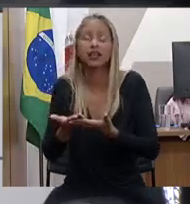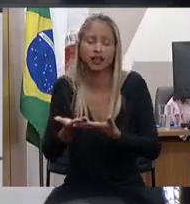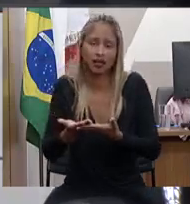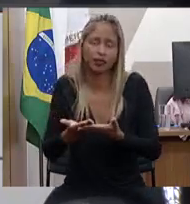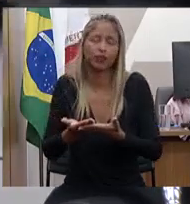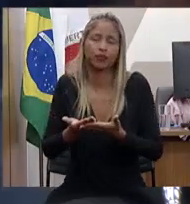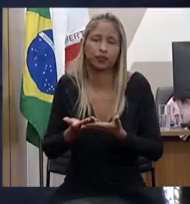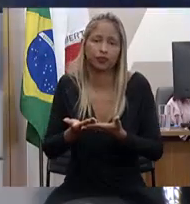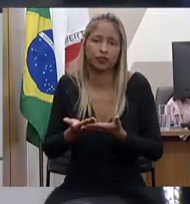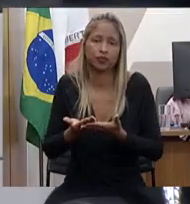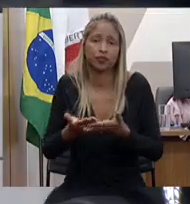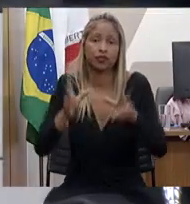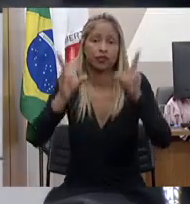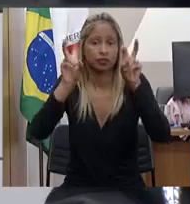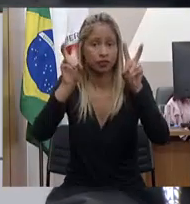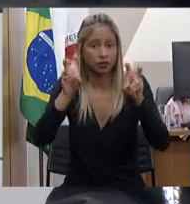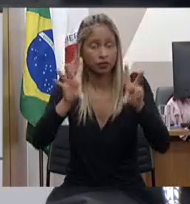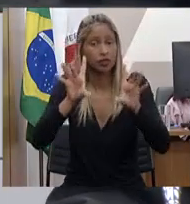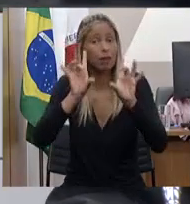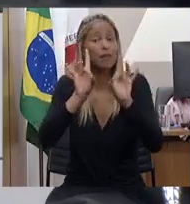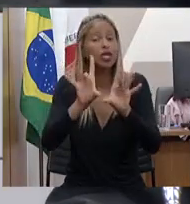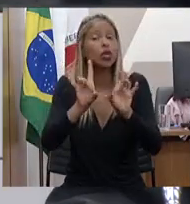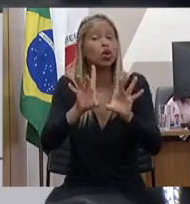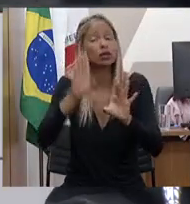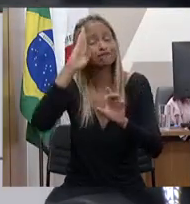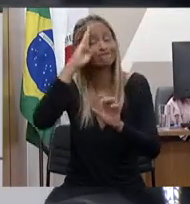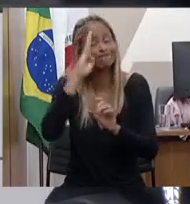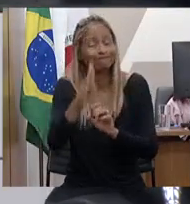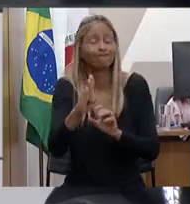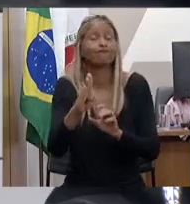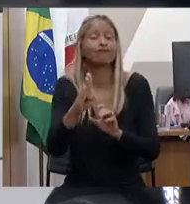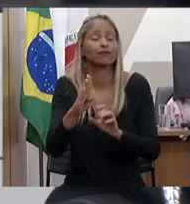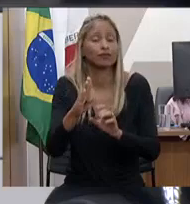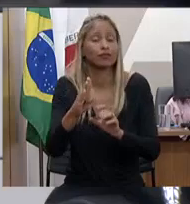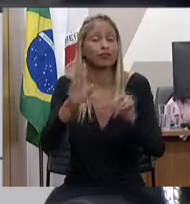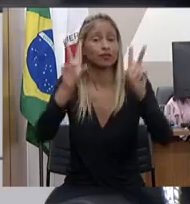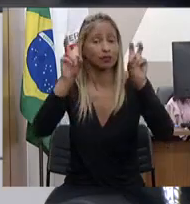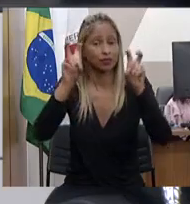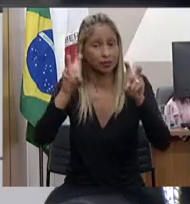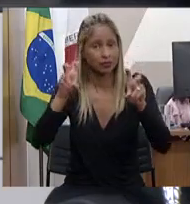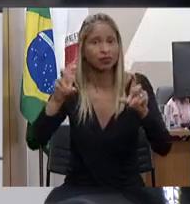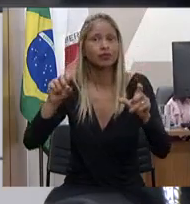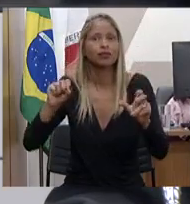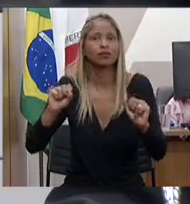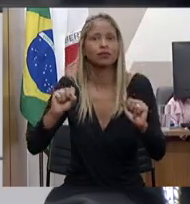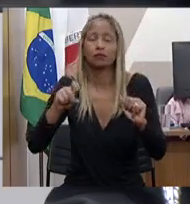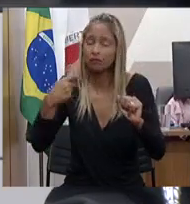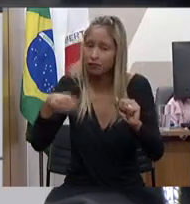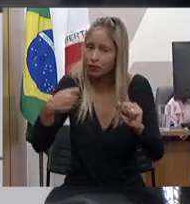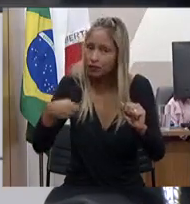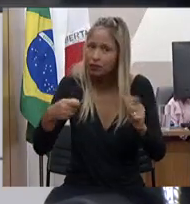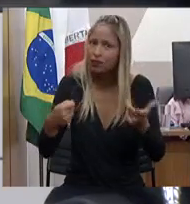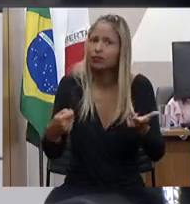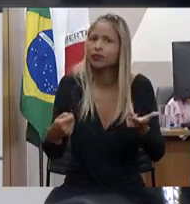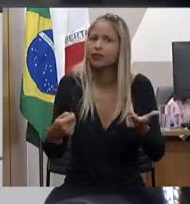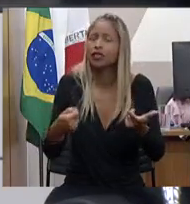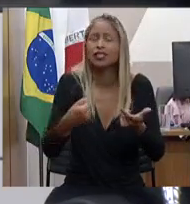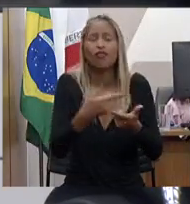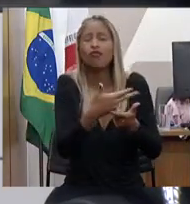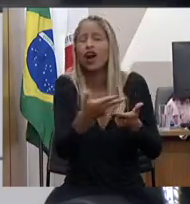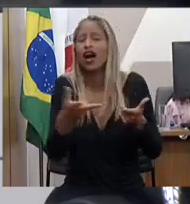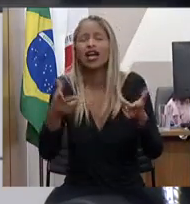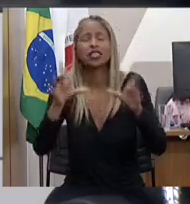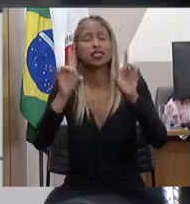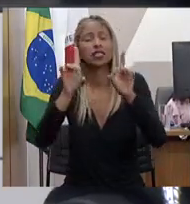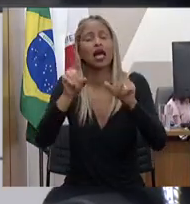eu acho que esse tema tem que ser prioritário para nós sabe além da prioridade lá do reajuste além da prioridade da PLR além da prioridade